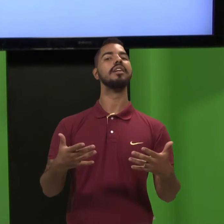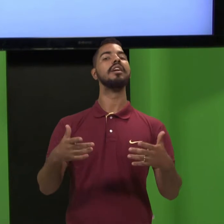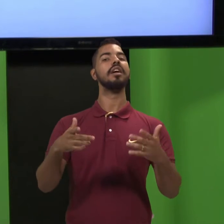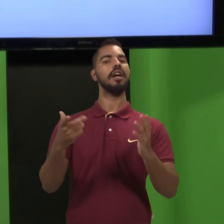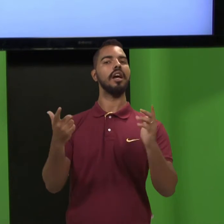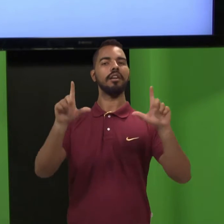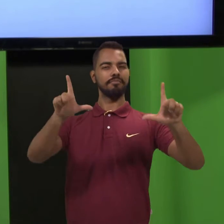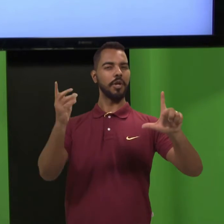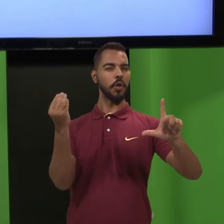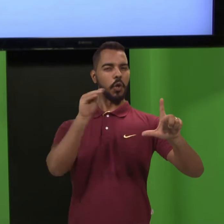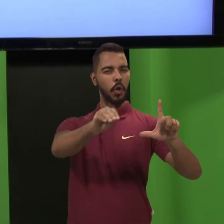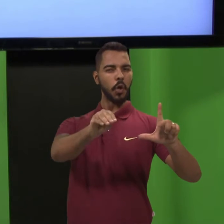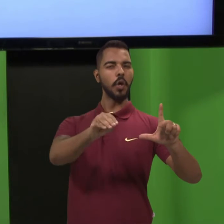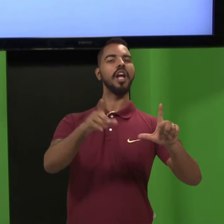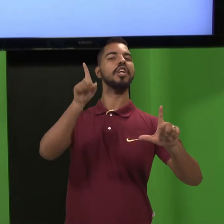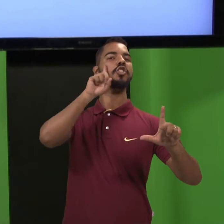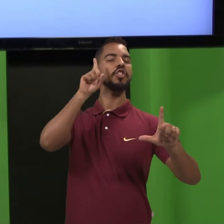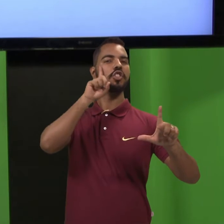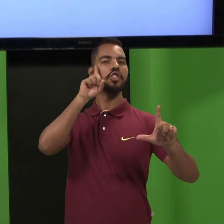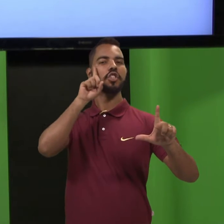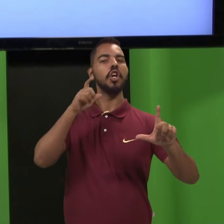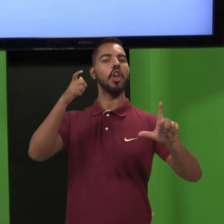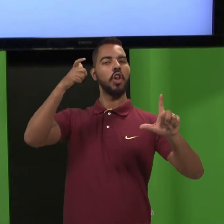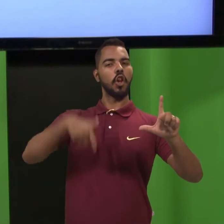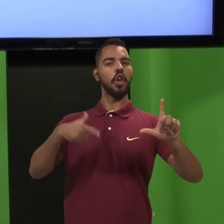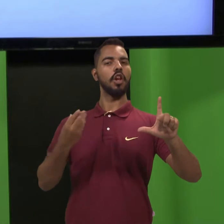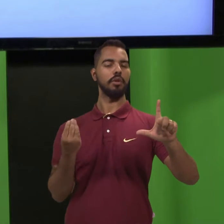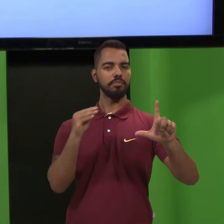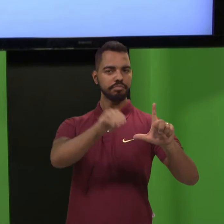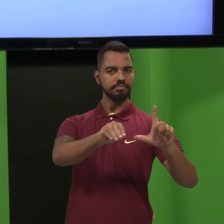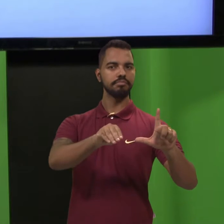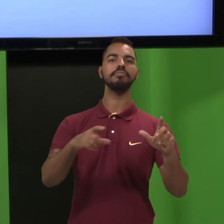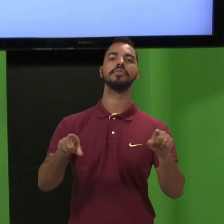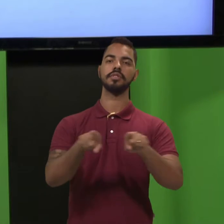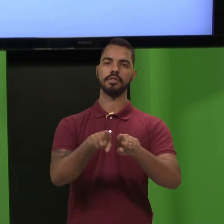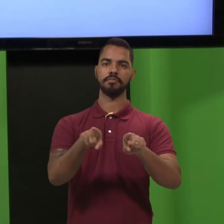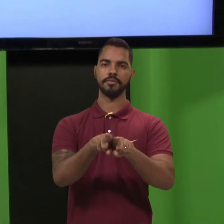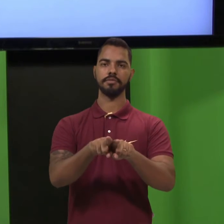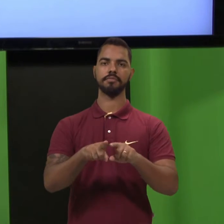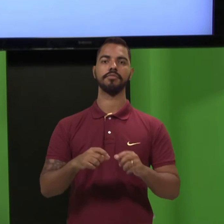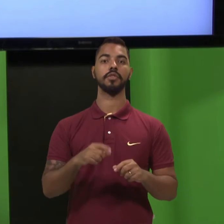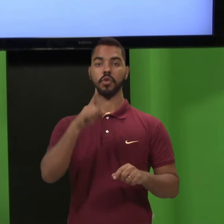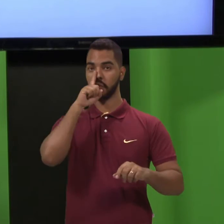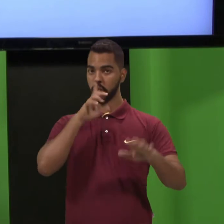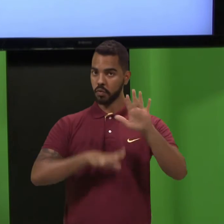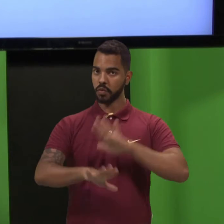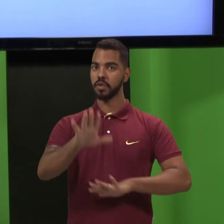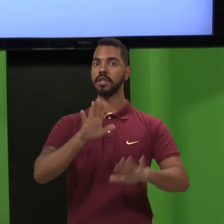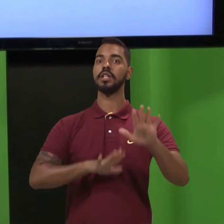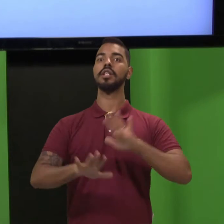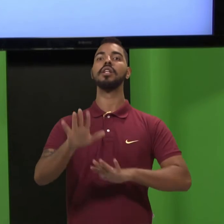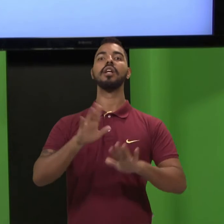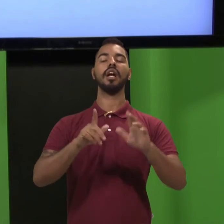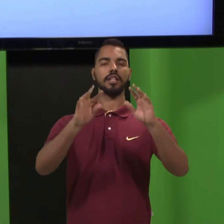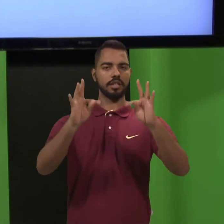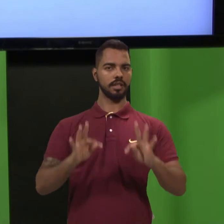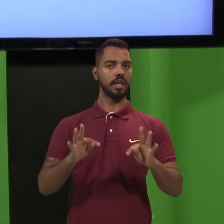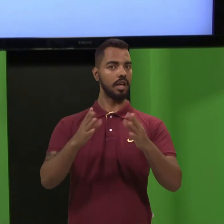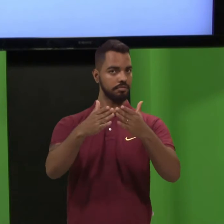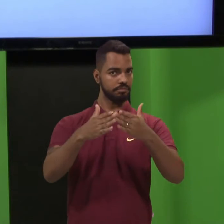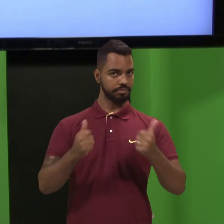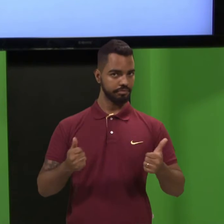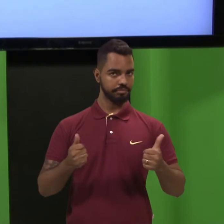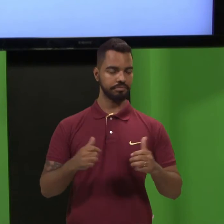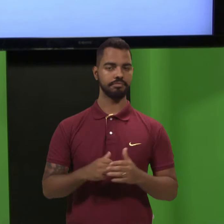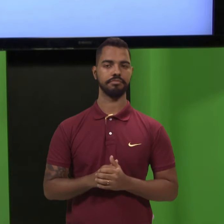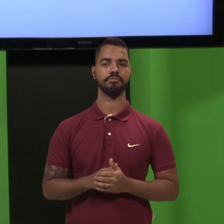Cuidados para a redação do requerimento. Isso é importante. Como o requerimento é o meio utilizado para